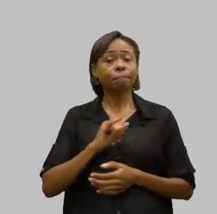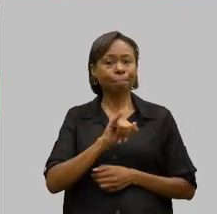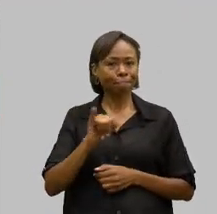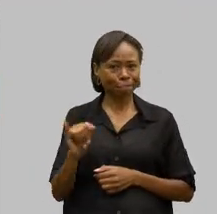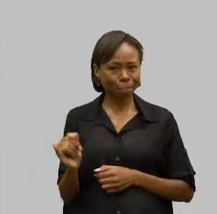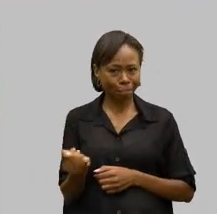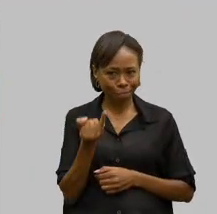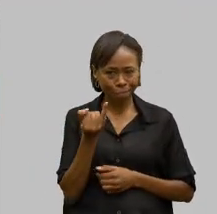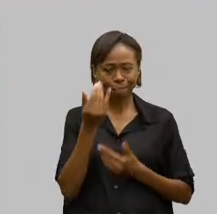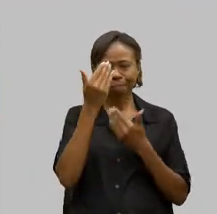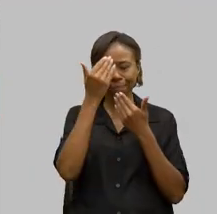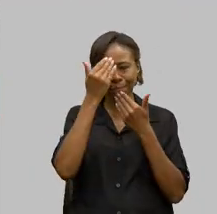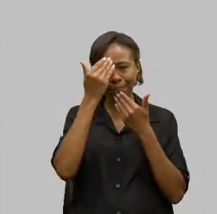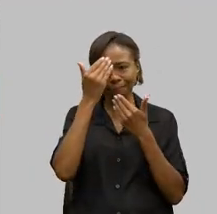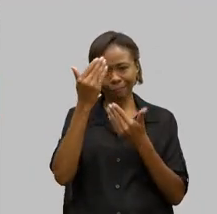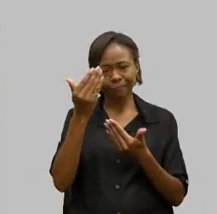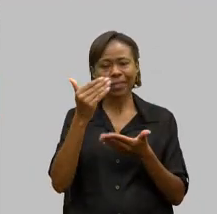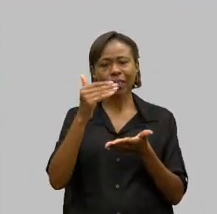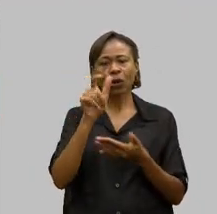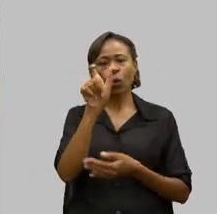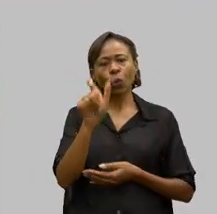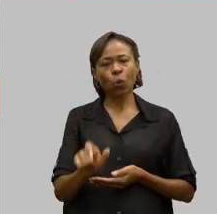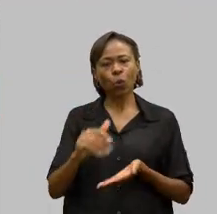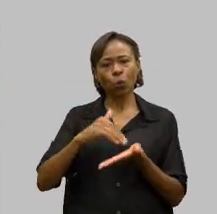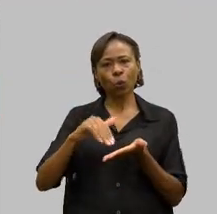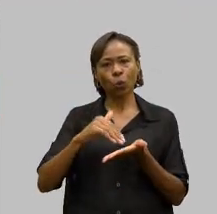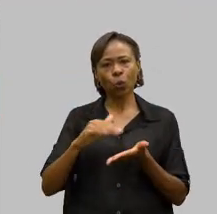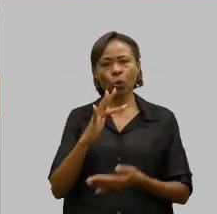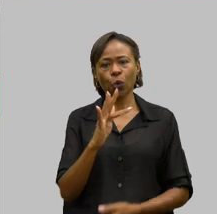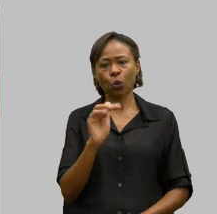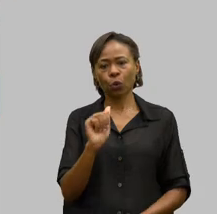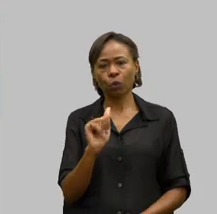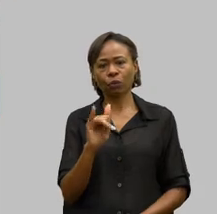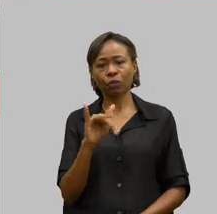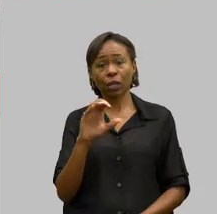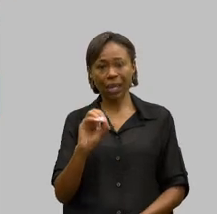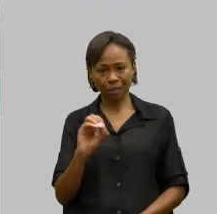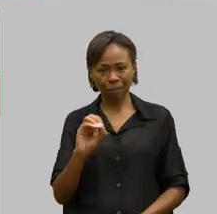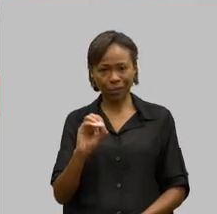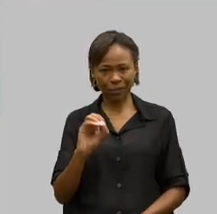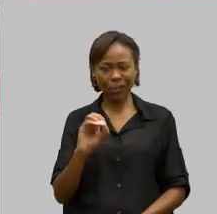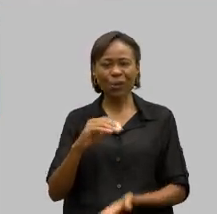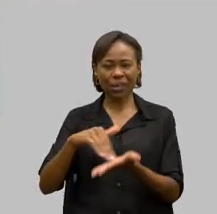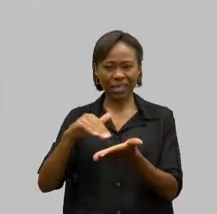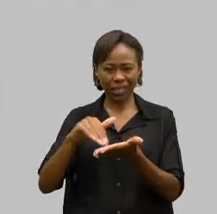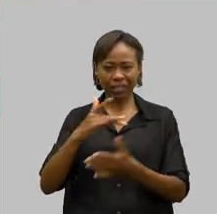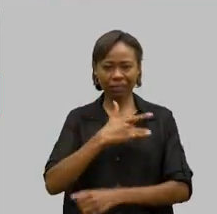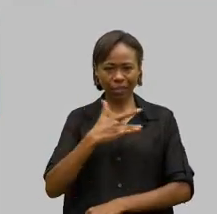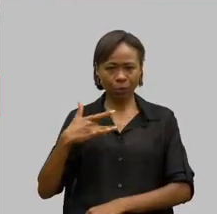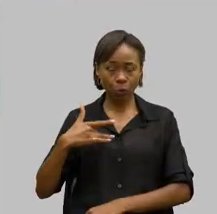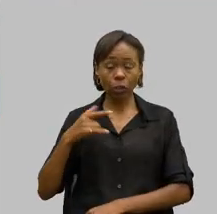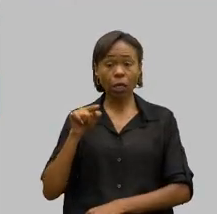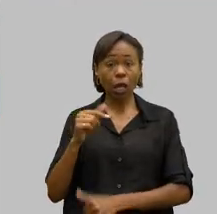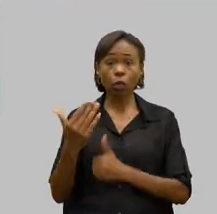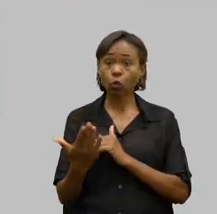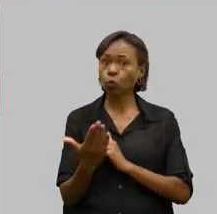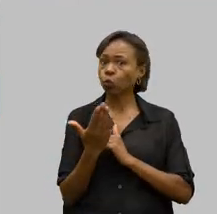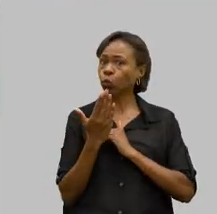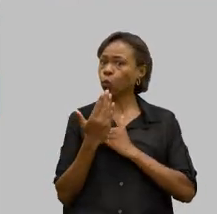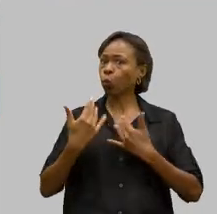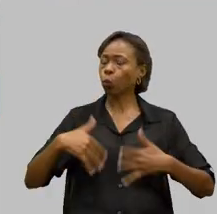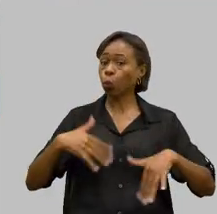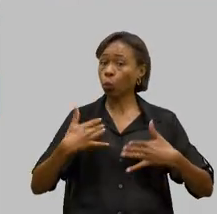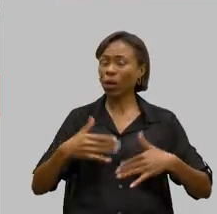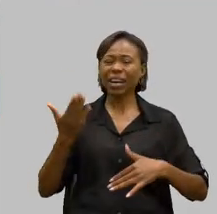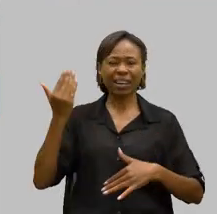agradecer também ao secretário Fábio Baixaneto, secretário de Saúde, grande amigo, que nos ajudou muito. Quando nós tivemos uma demanda